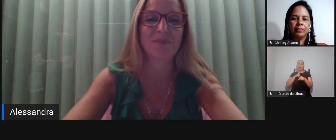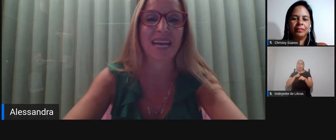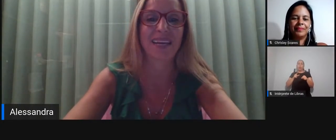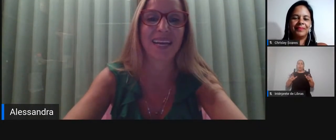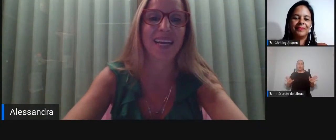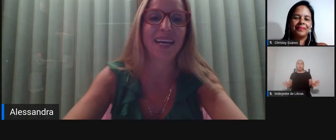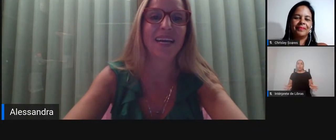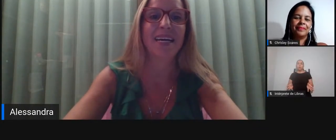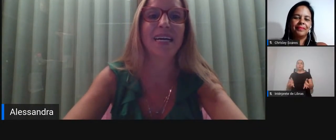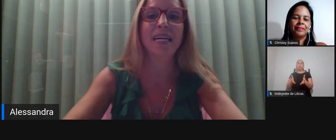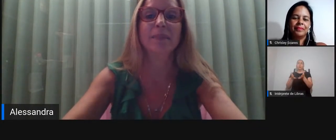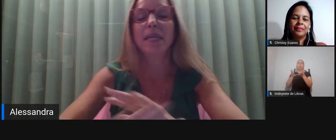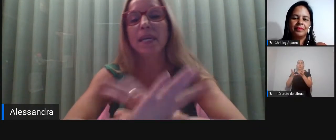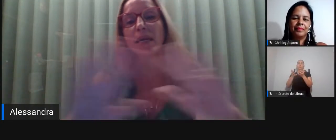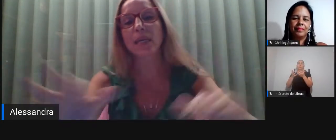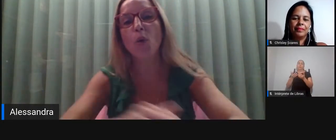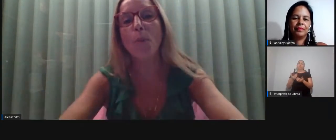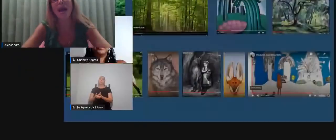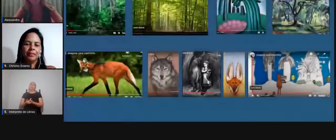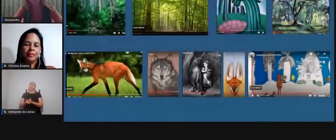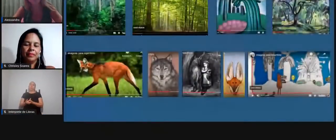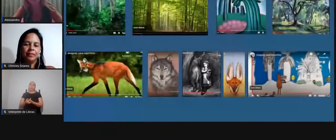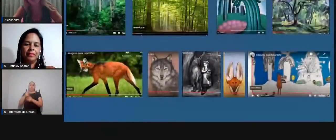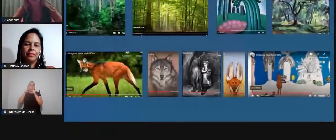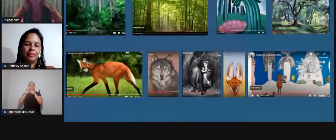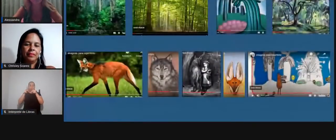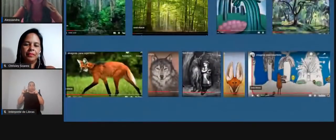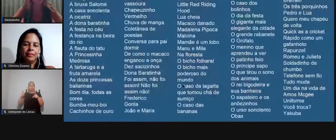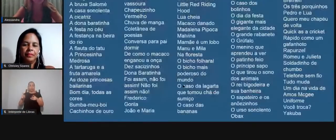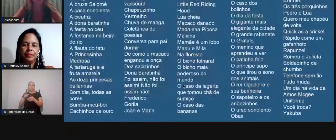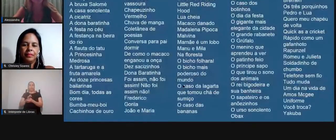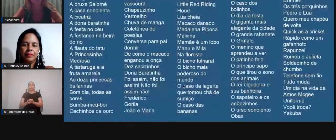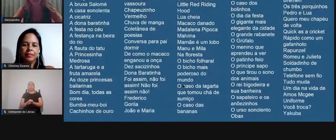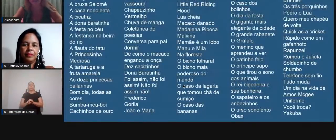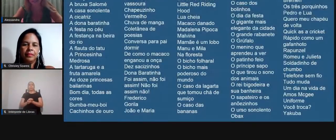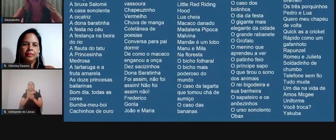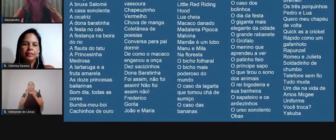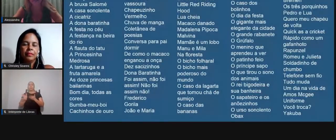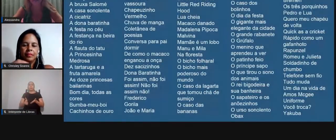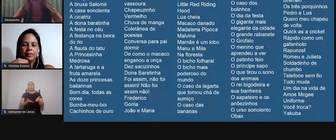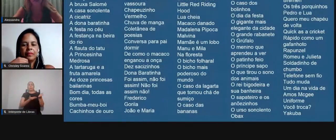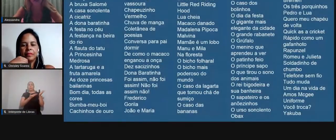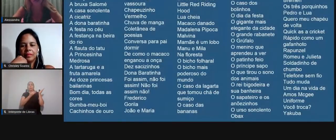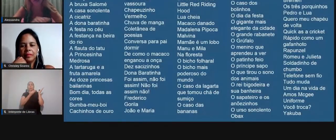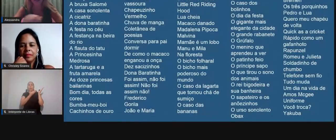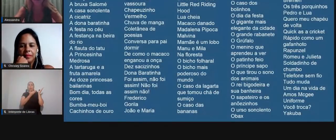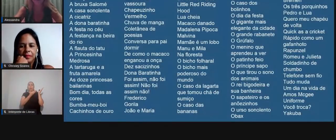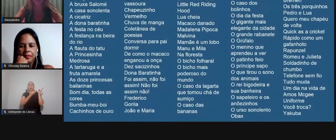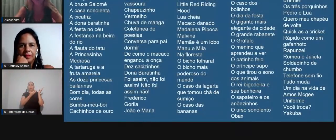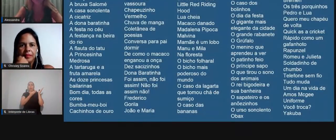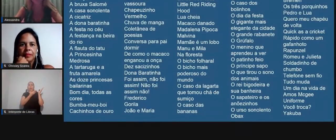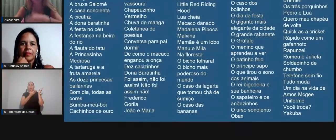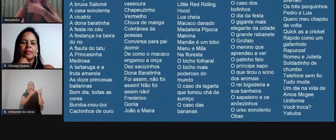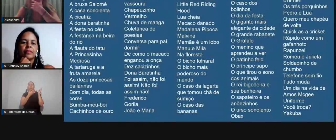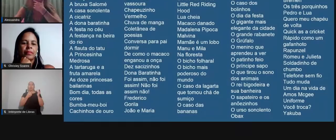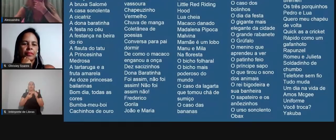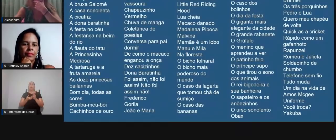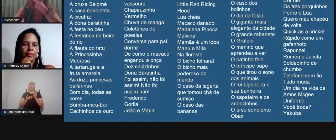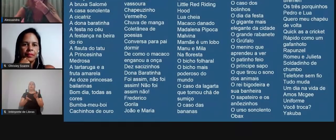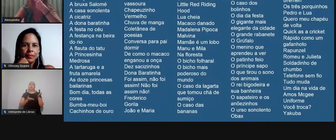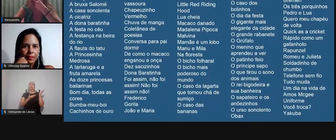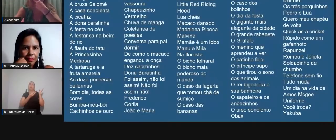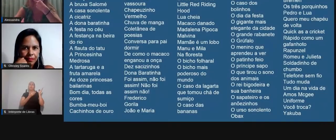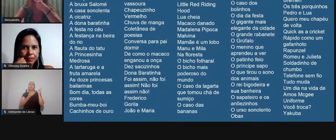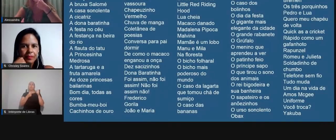merece. E aqui um mapa das histórias que foram lidas para as crianças nesse